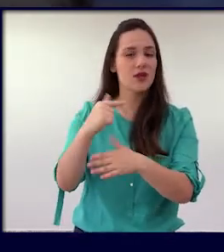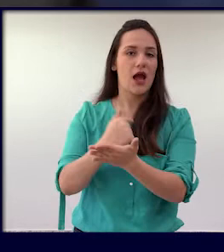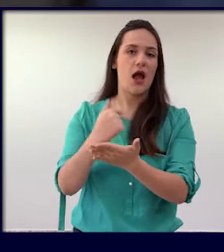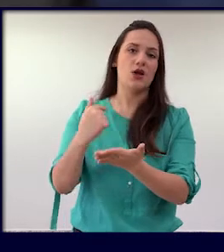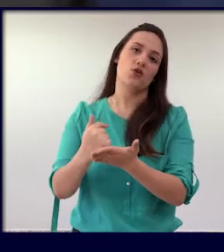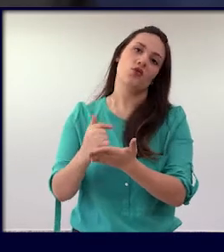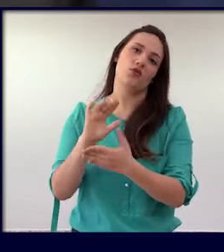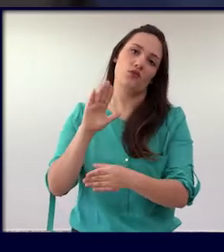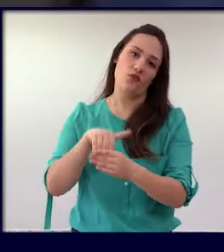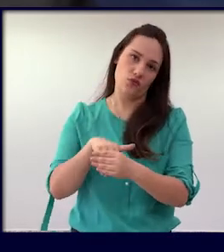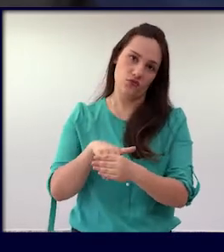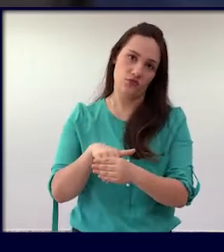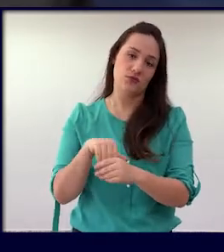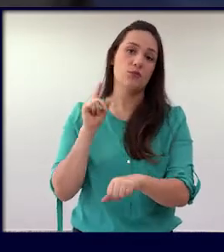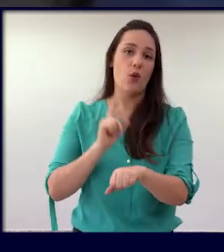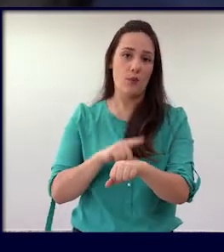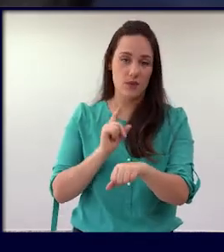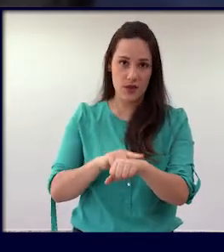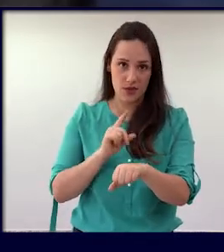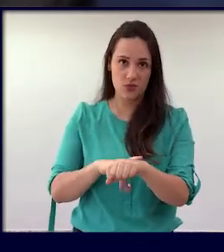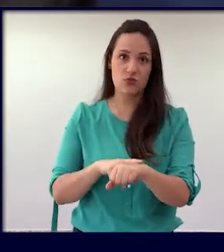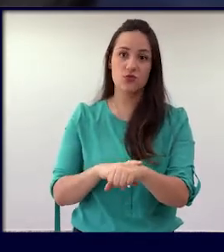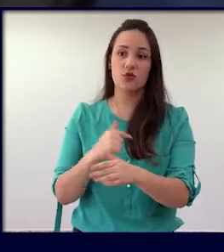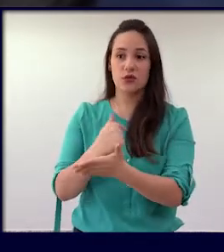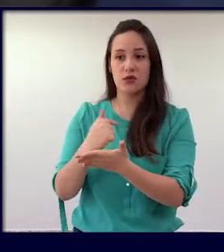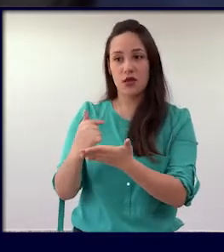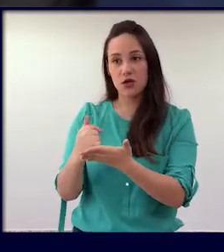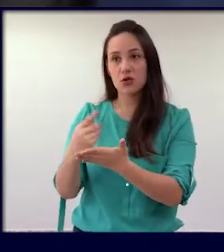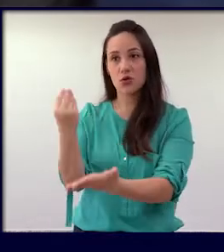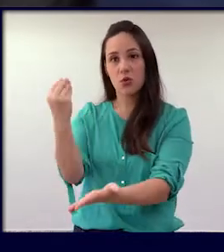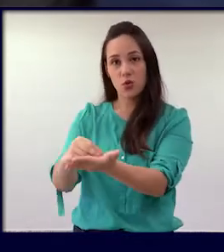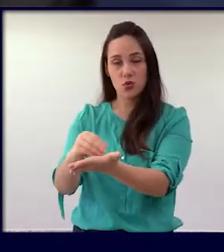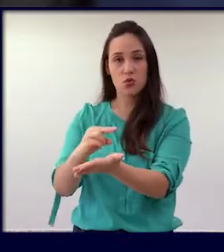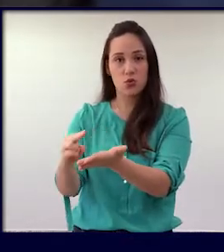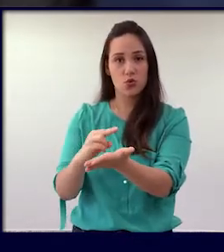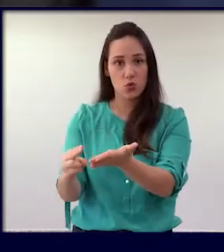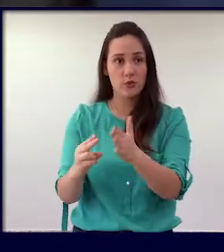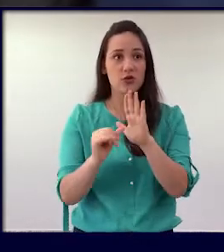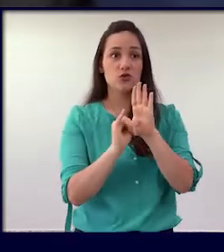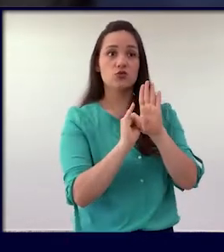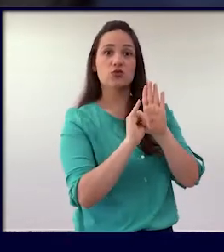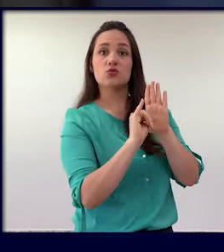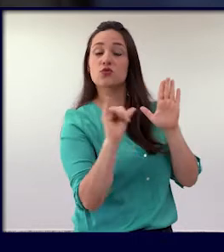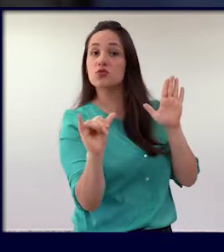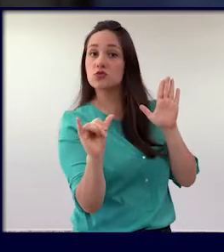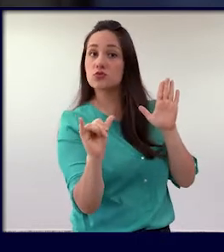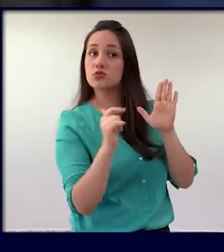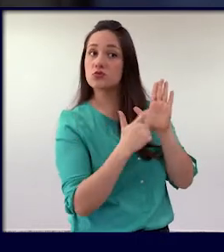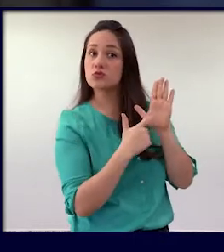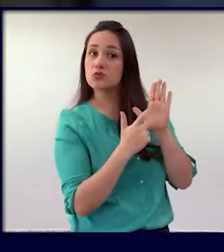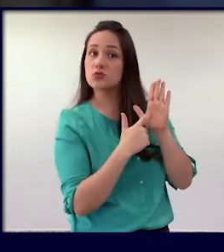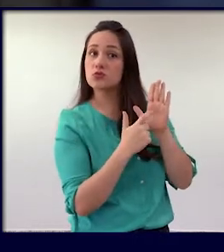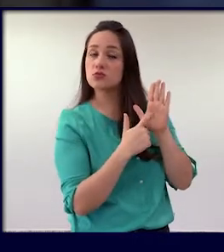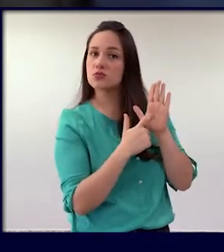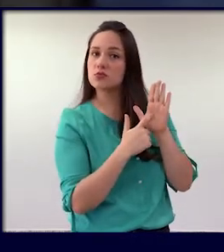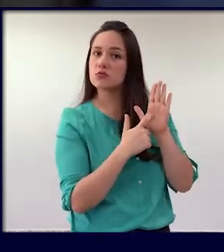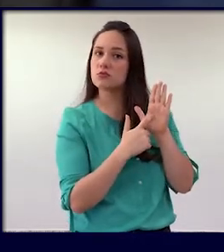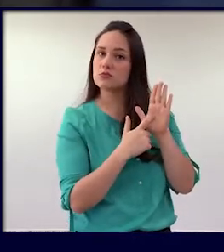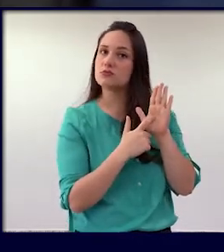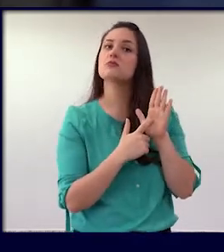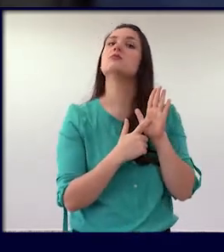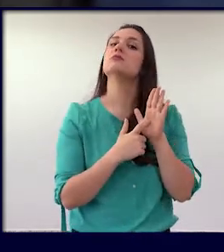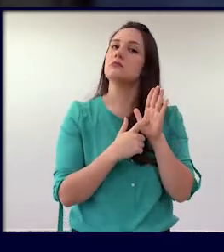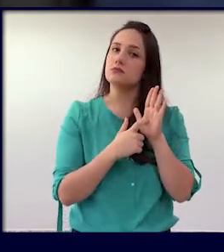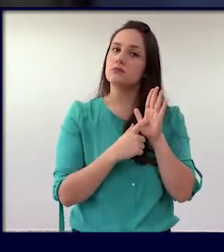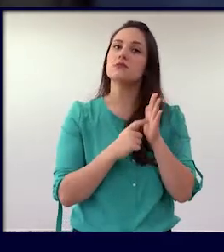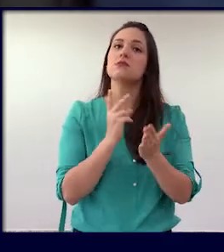o cartório. E a partir do momento que o cartório eleitoral coloca aquele nome numa lista, num edital de convocação, futuramente